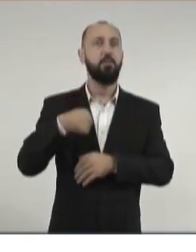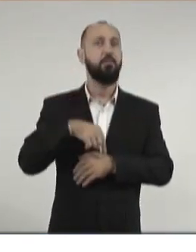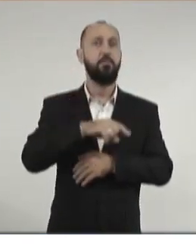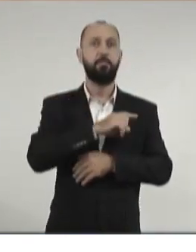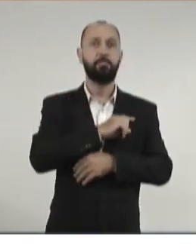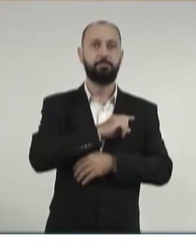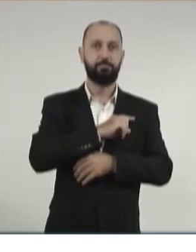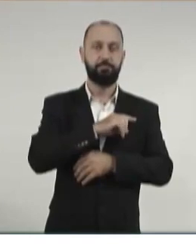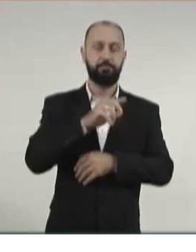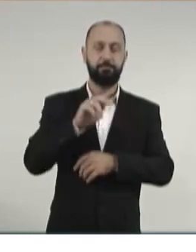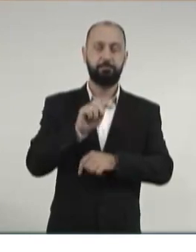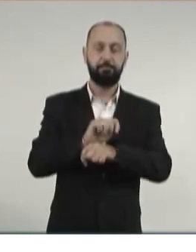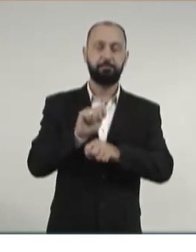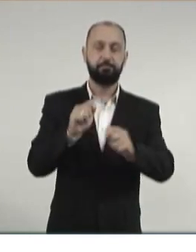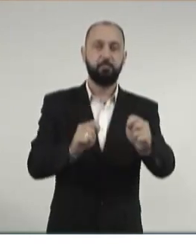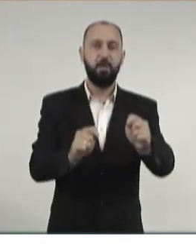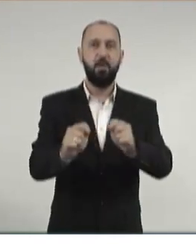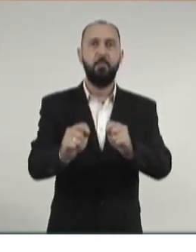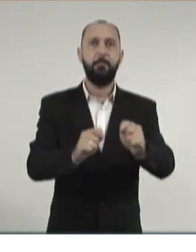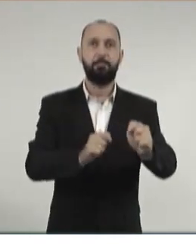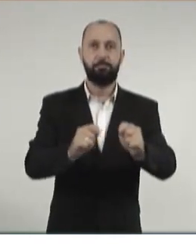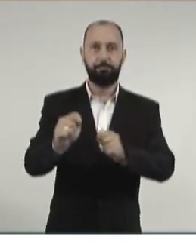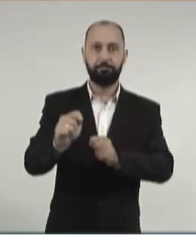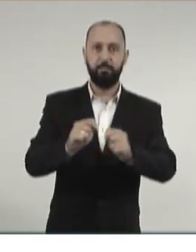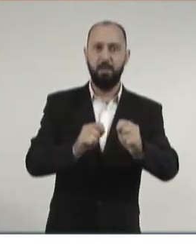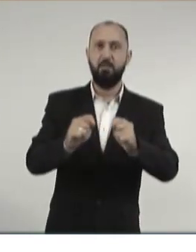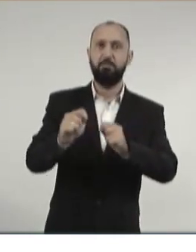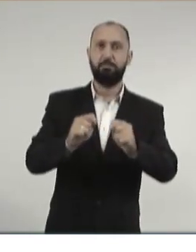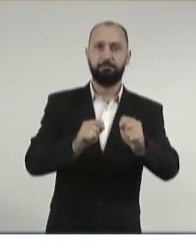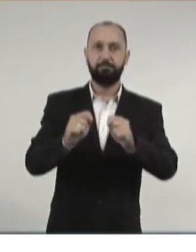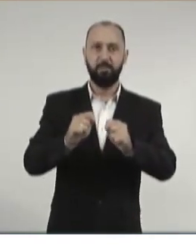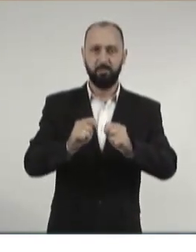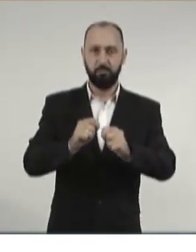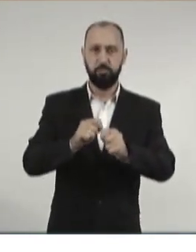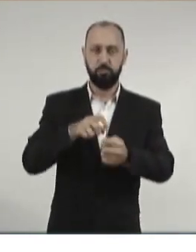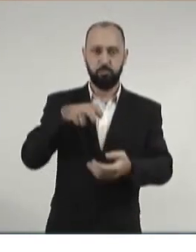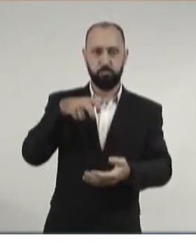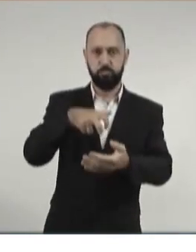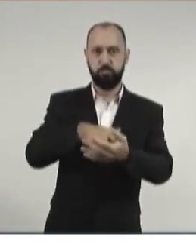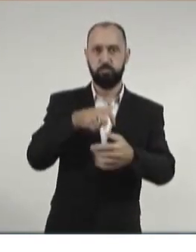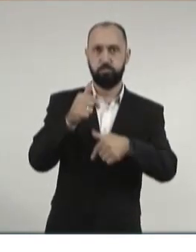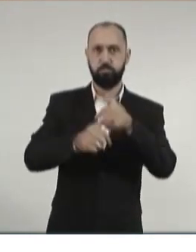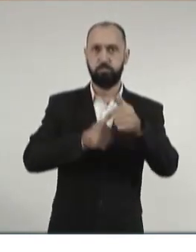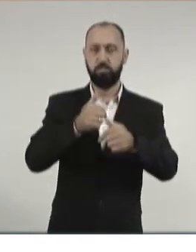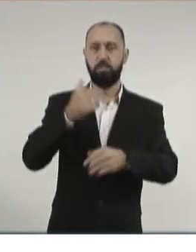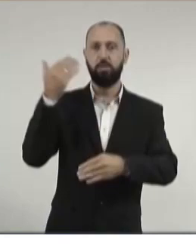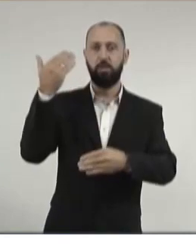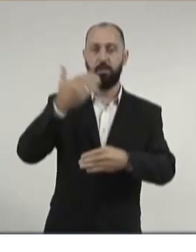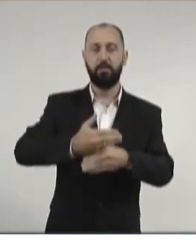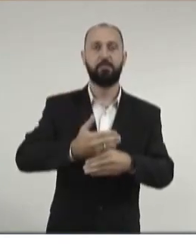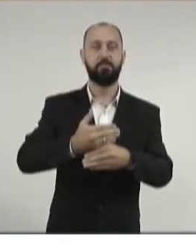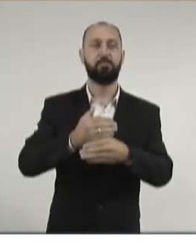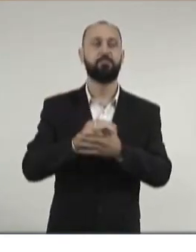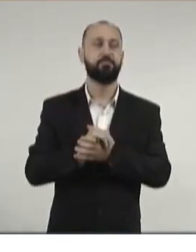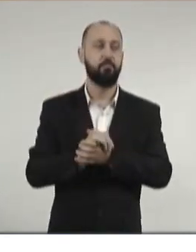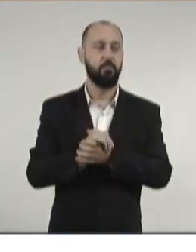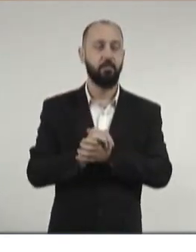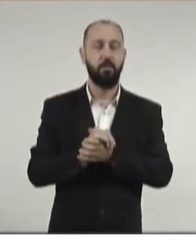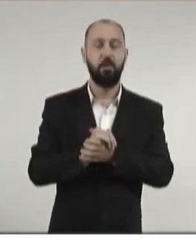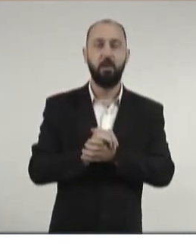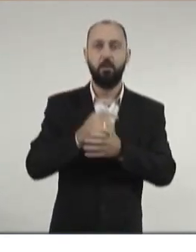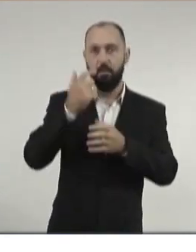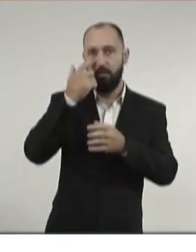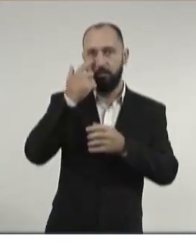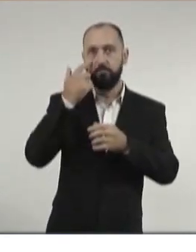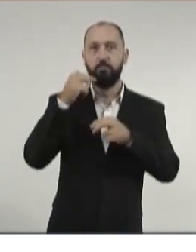gente frear a atividade ilícita, né? Que é o embargo da atividade, deputado. Deputado Zeca, assim, o